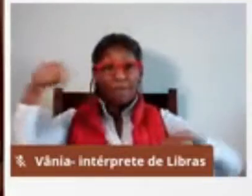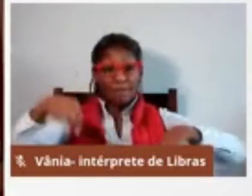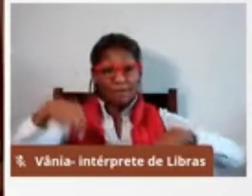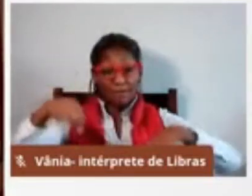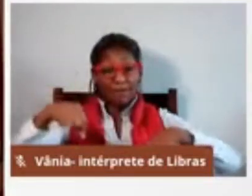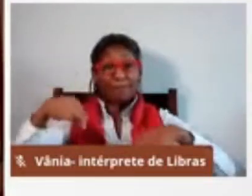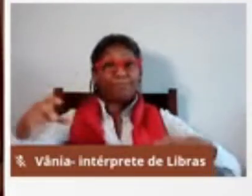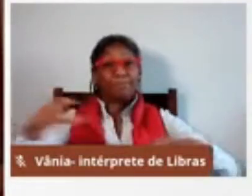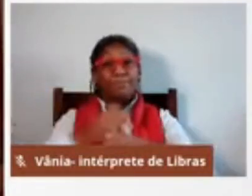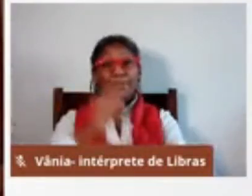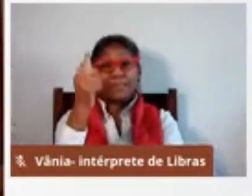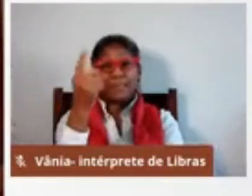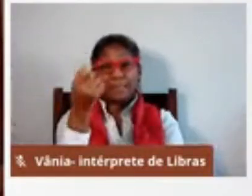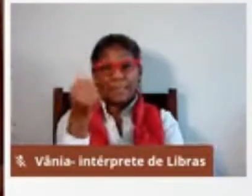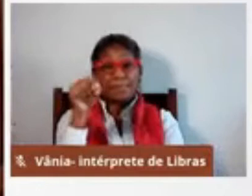temos